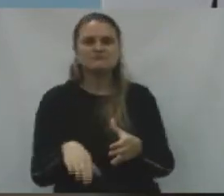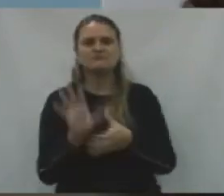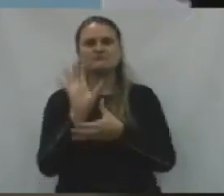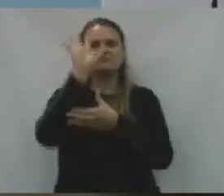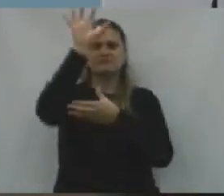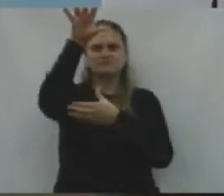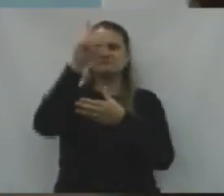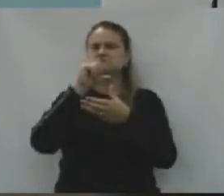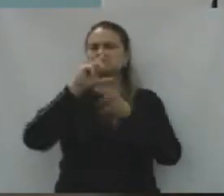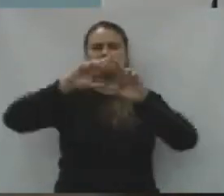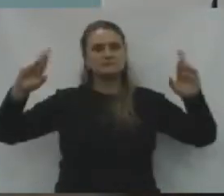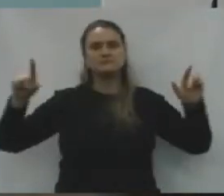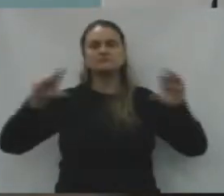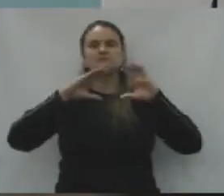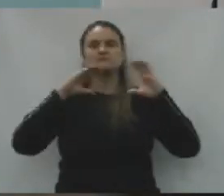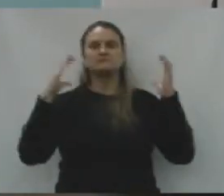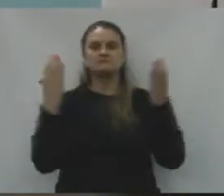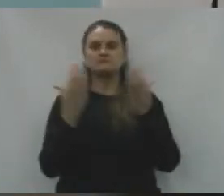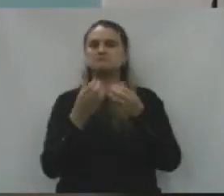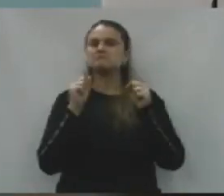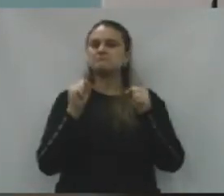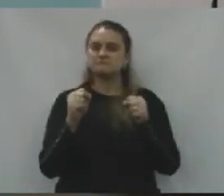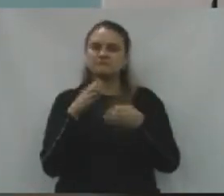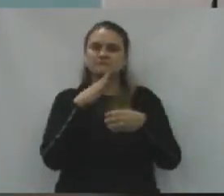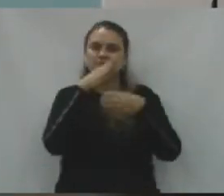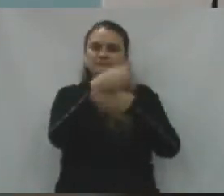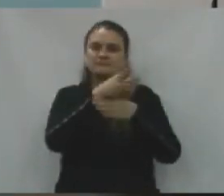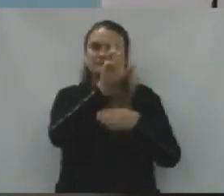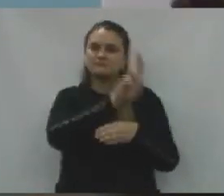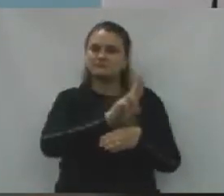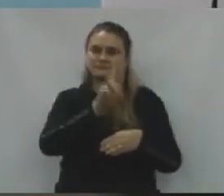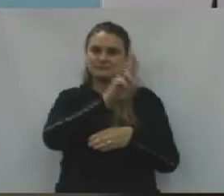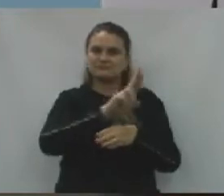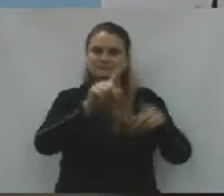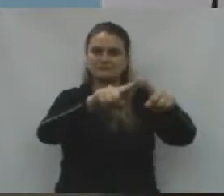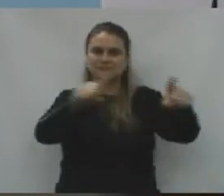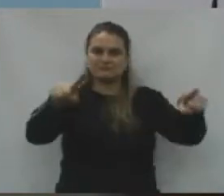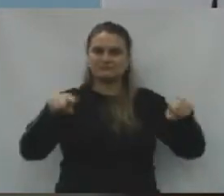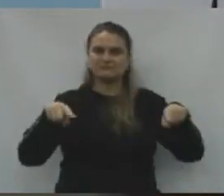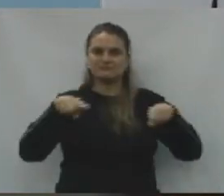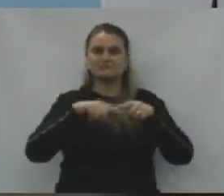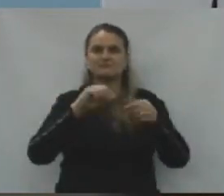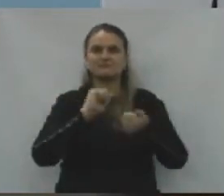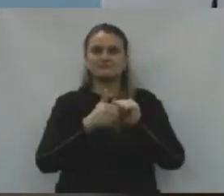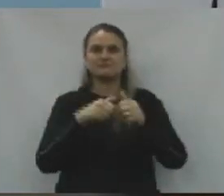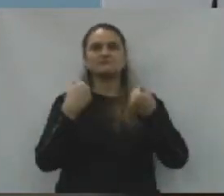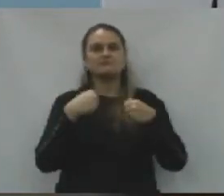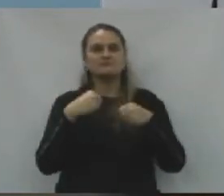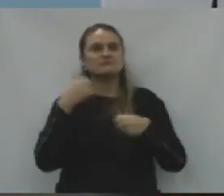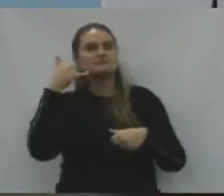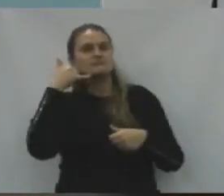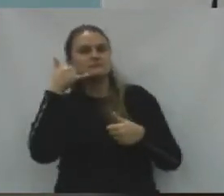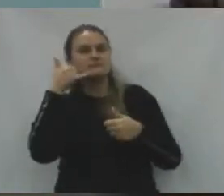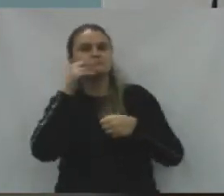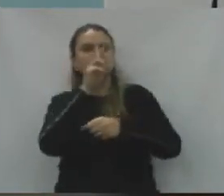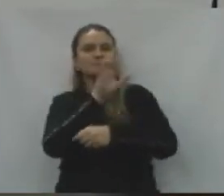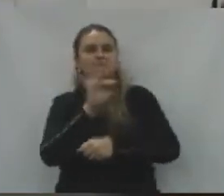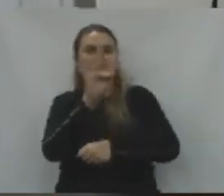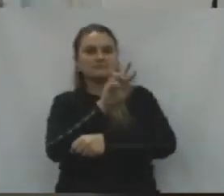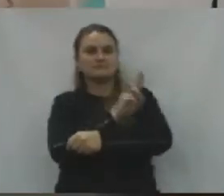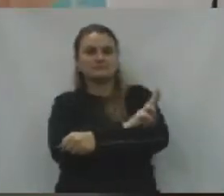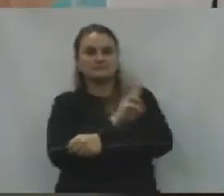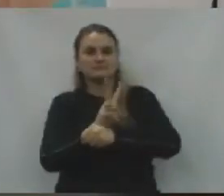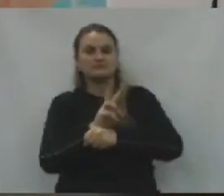Basquete e outros jogos que a comunidade pode ir lá na Uniuv utilizar. A quadra. Basta entrar em contato com a